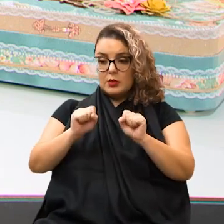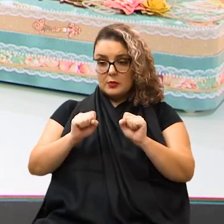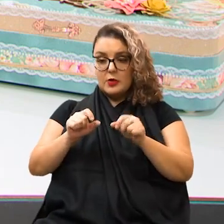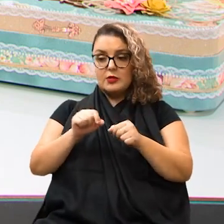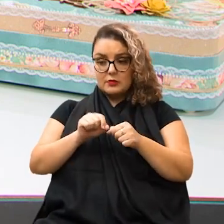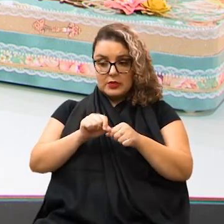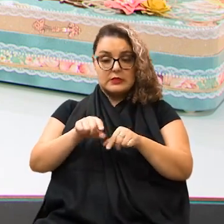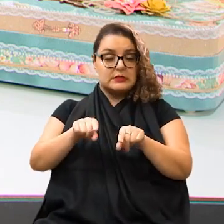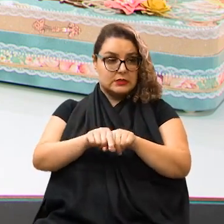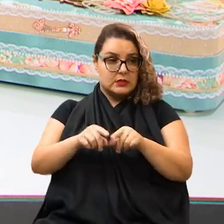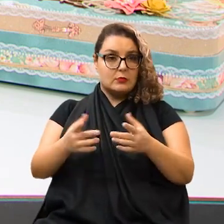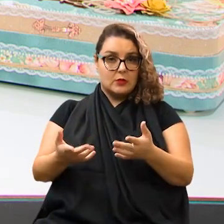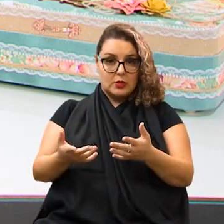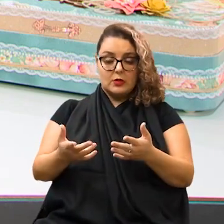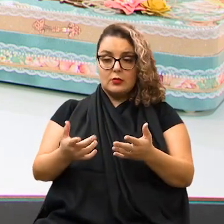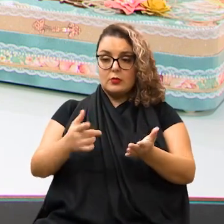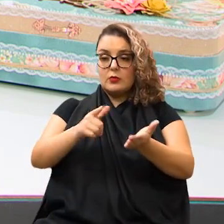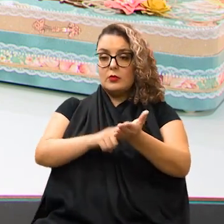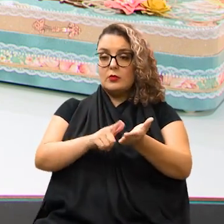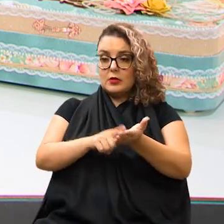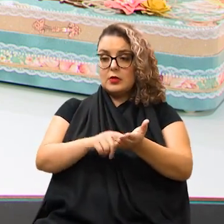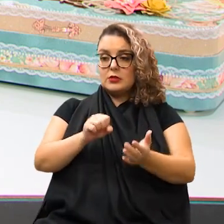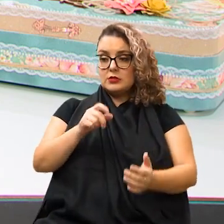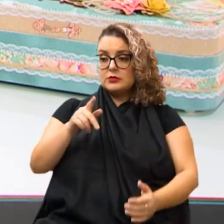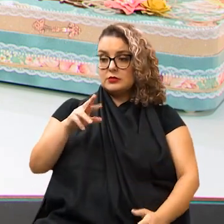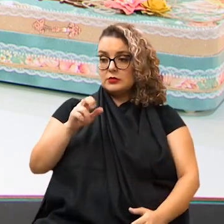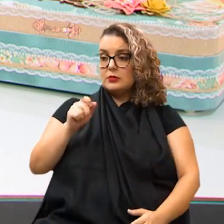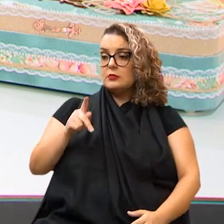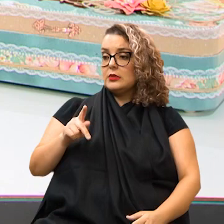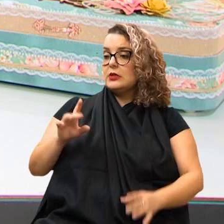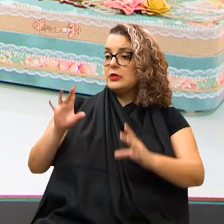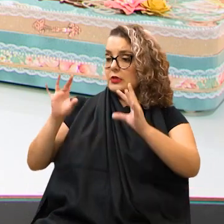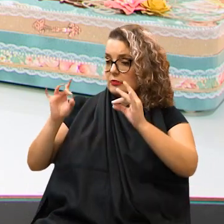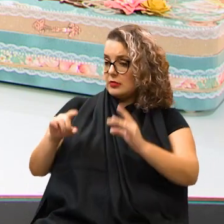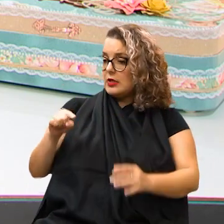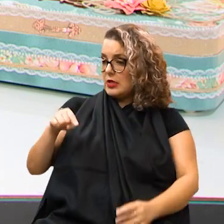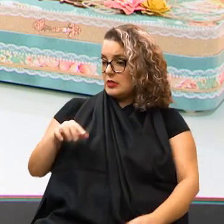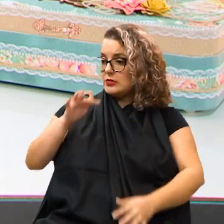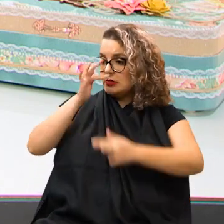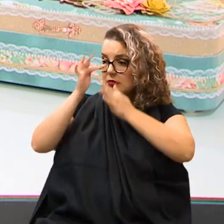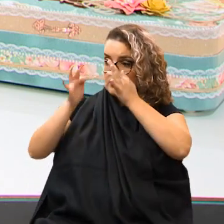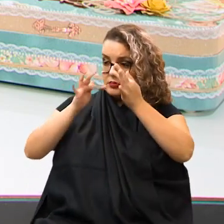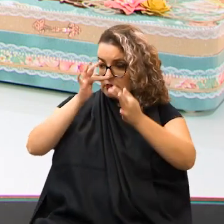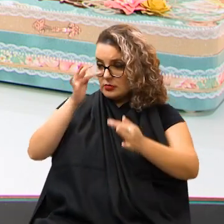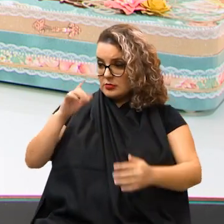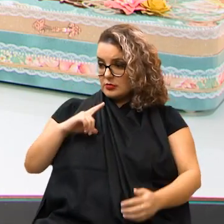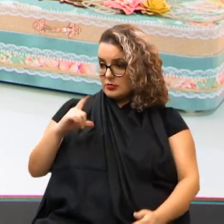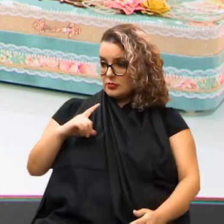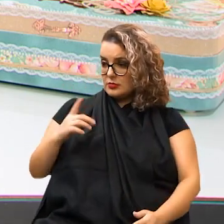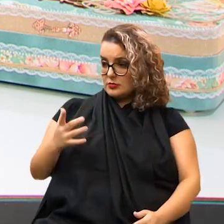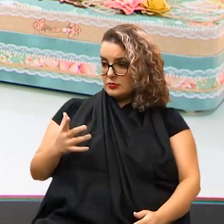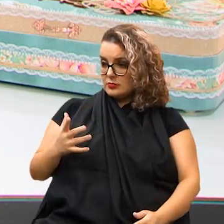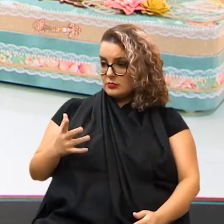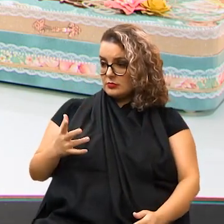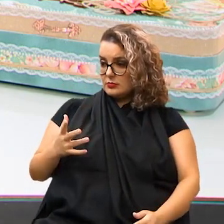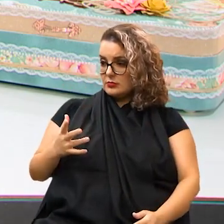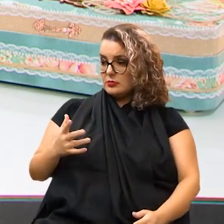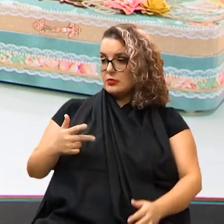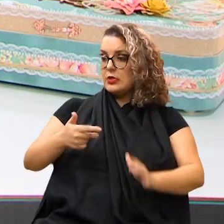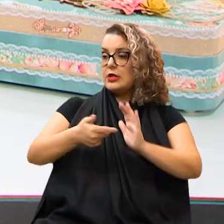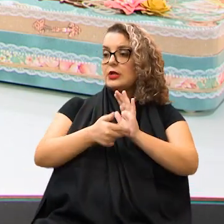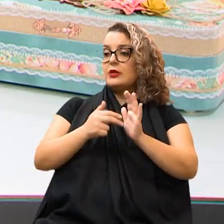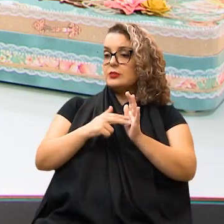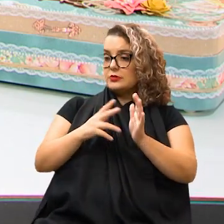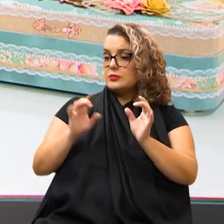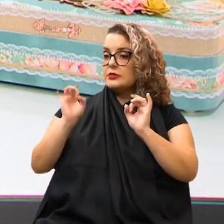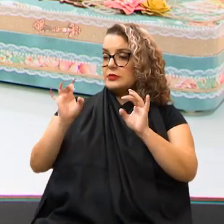você pode fazer elas com papel de scrap. Detalhe que essas flores aqui têm um